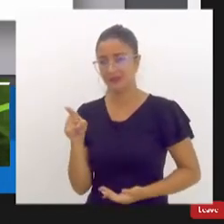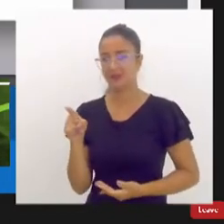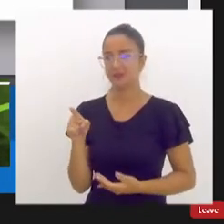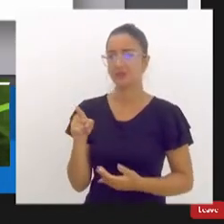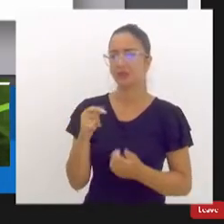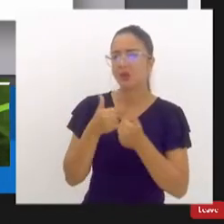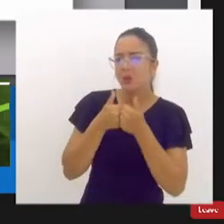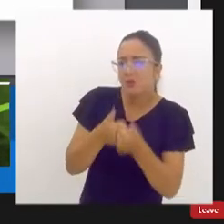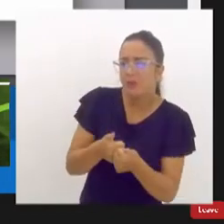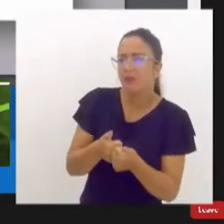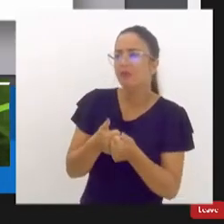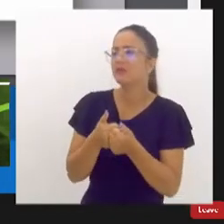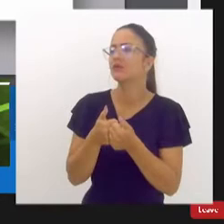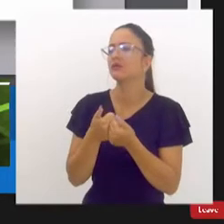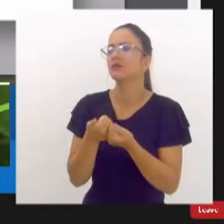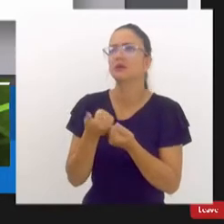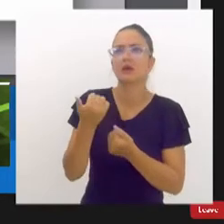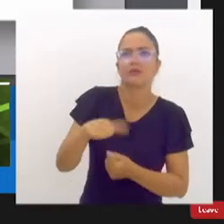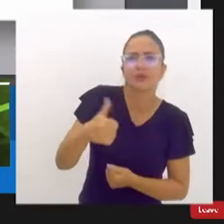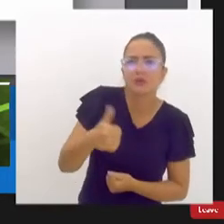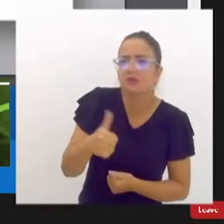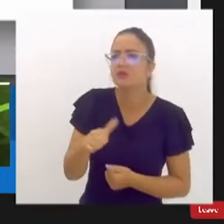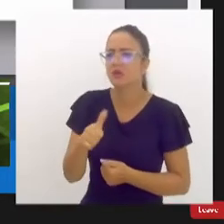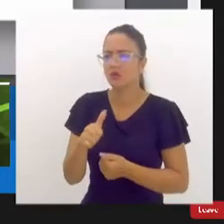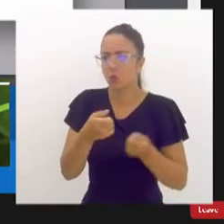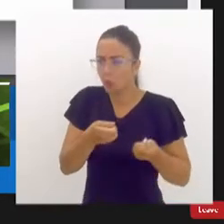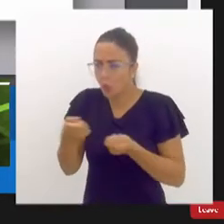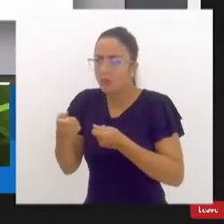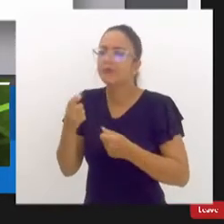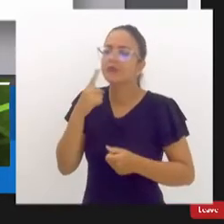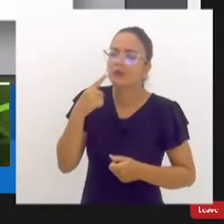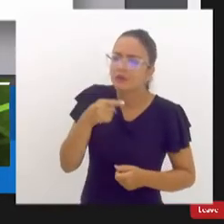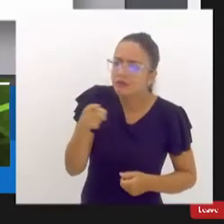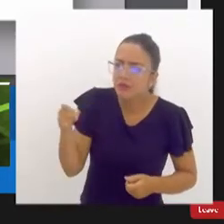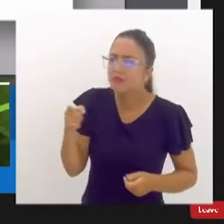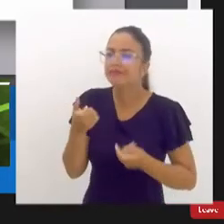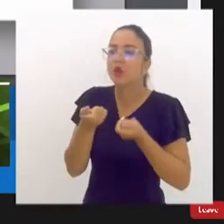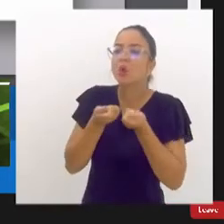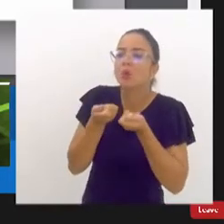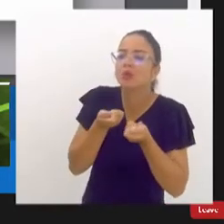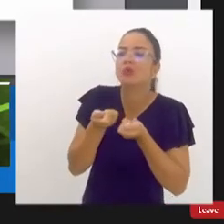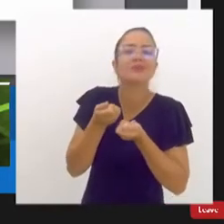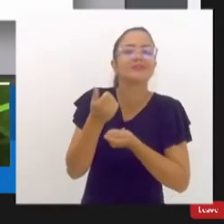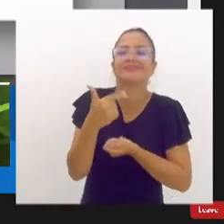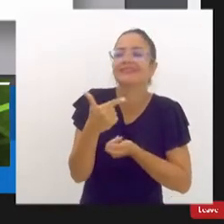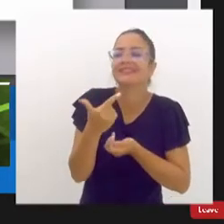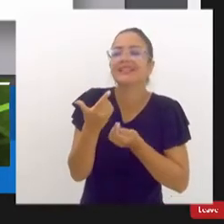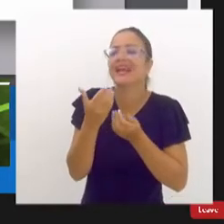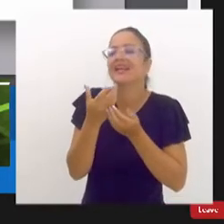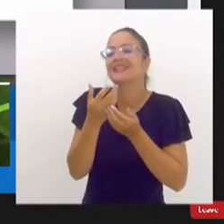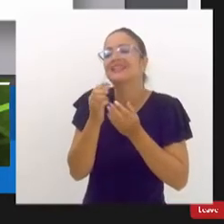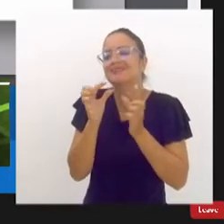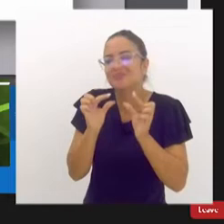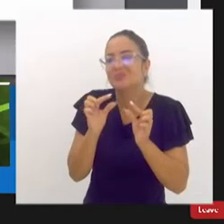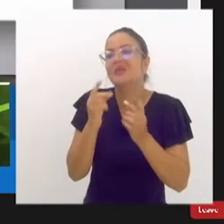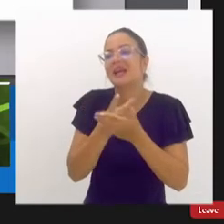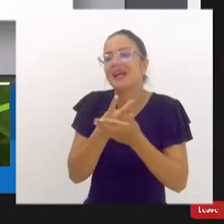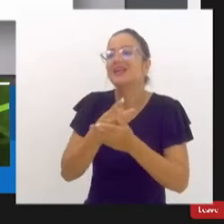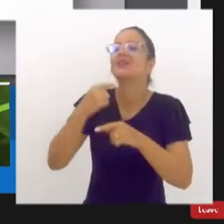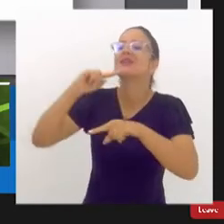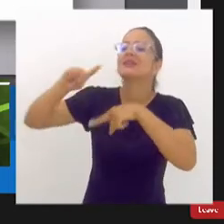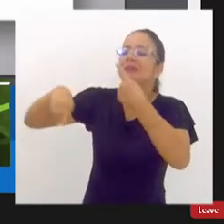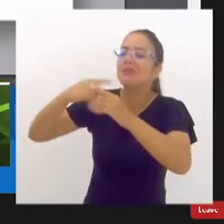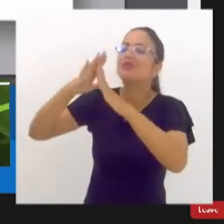acompanhamento e avaliação, um controle refinado, e essas pessoas passaram a abrir uma outra escola, geraram os